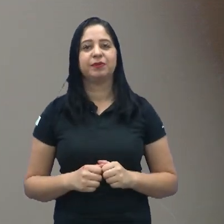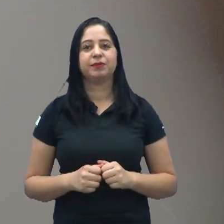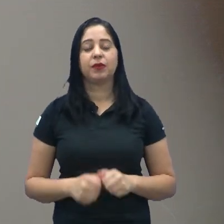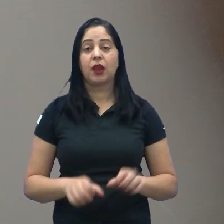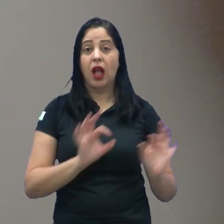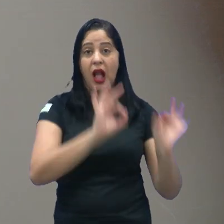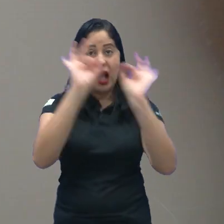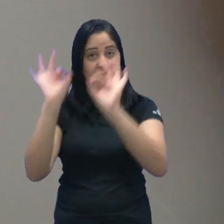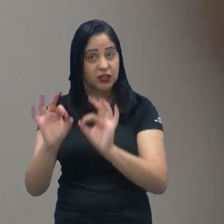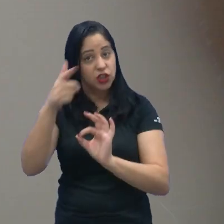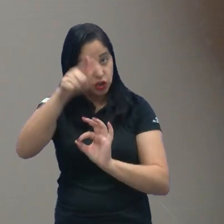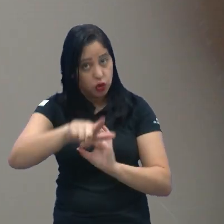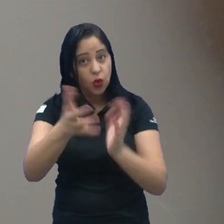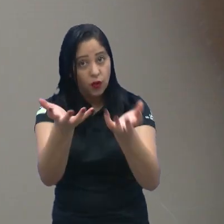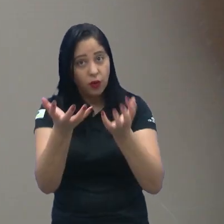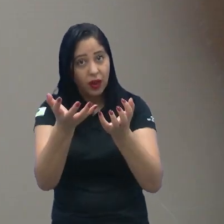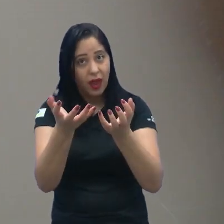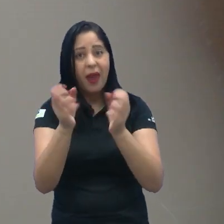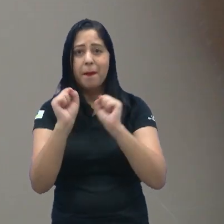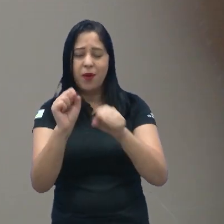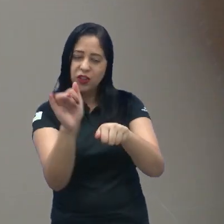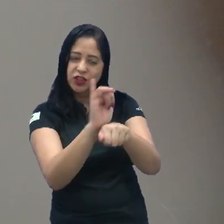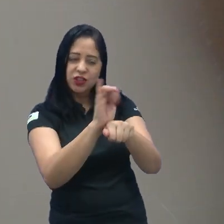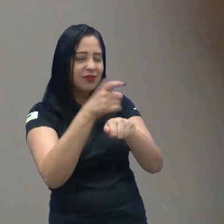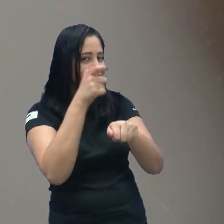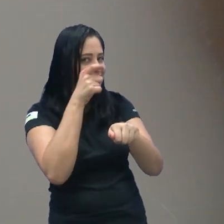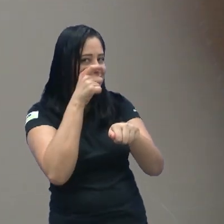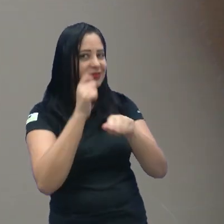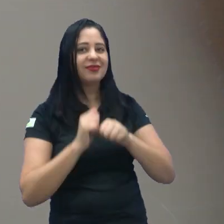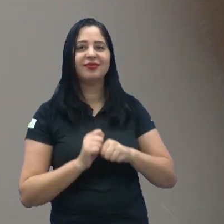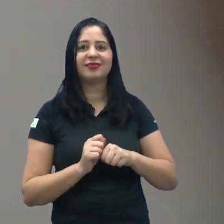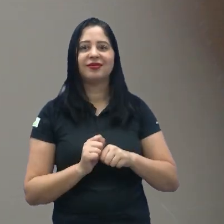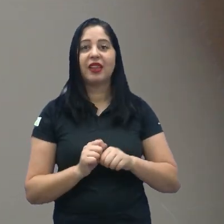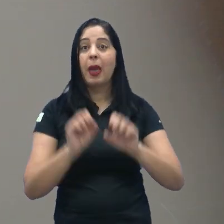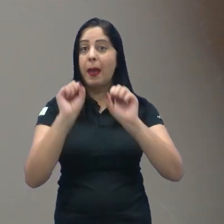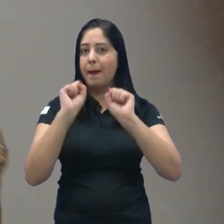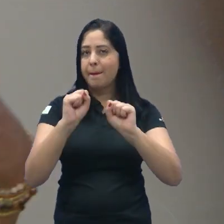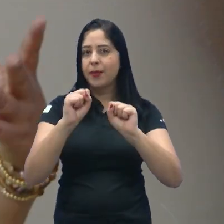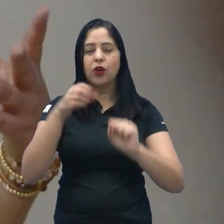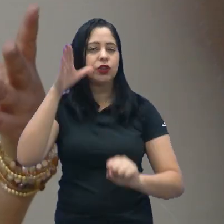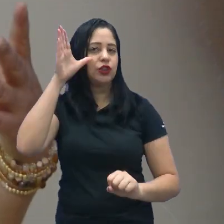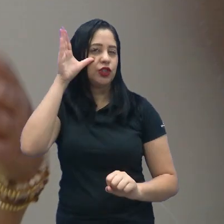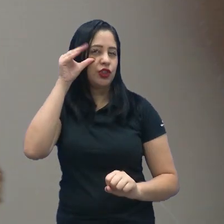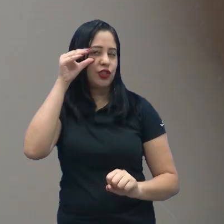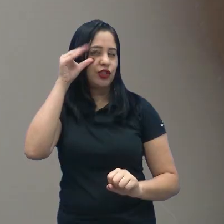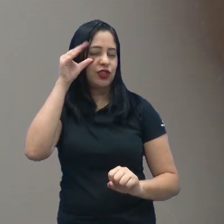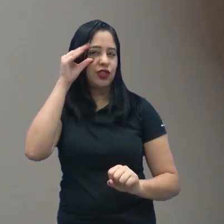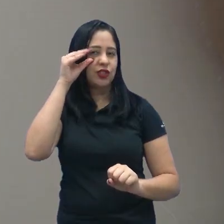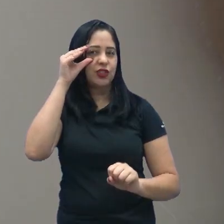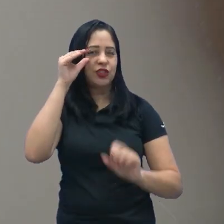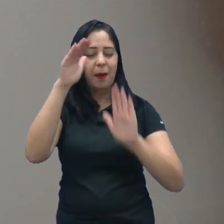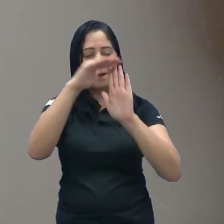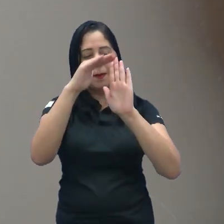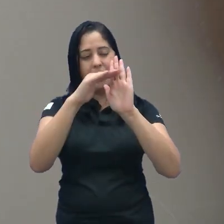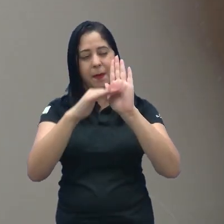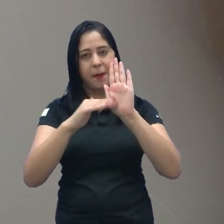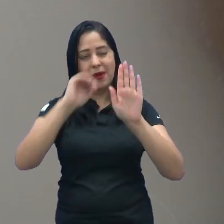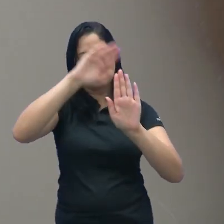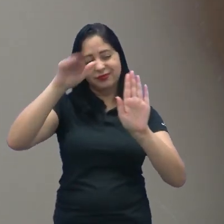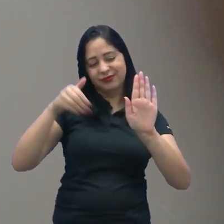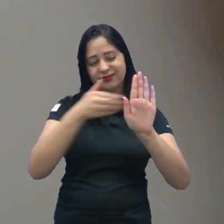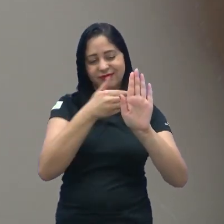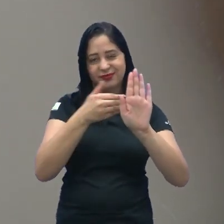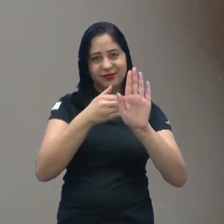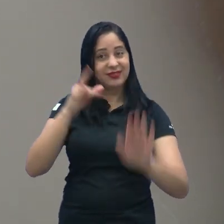esse programa? Acesse o nosso canal do YouTube e você também pode acompanhar a programação da TV Câmara, todos os nossos programas,